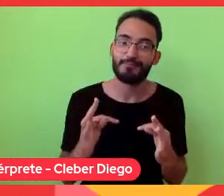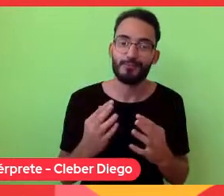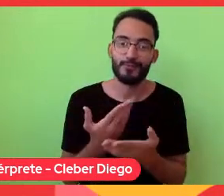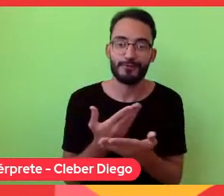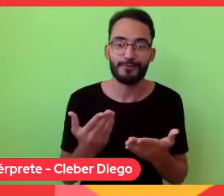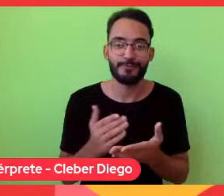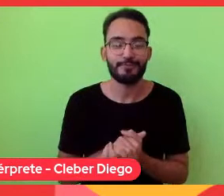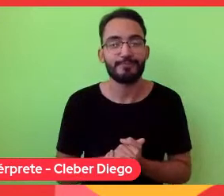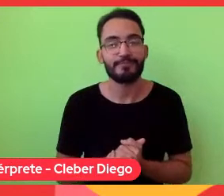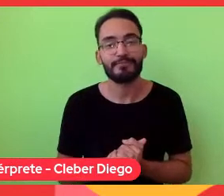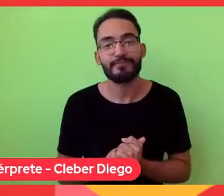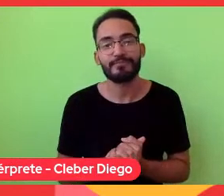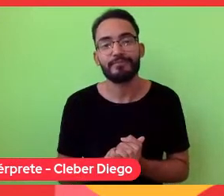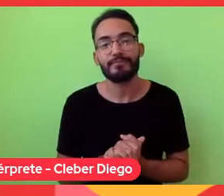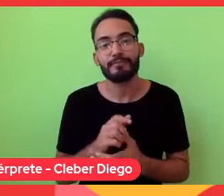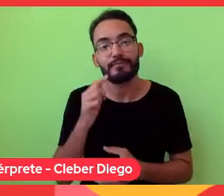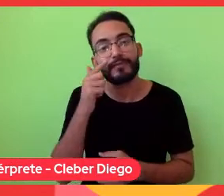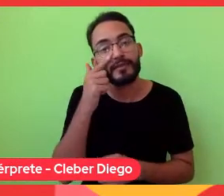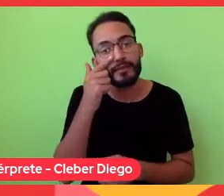Eu acho que